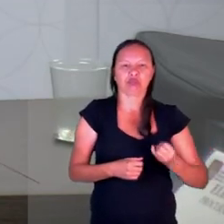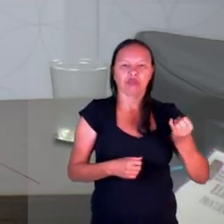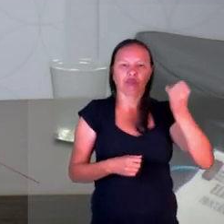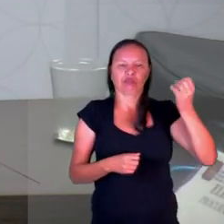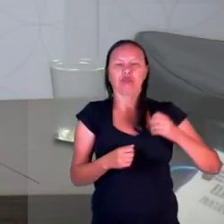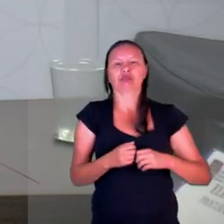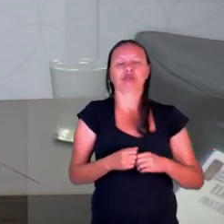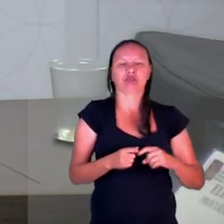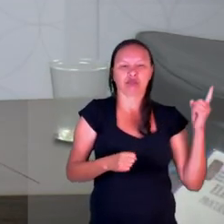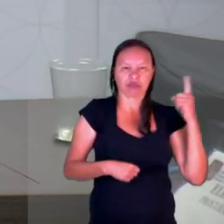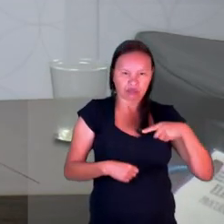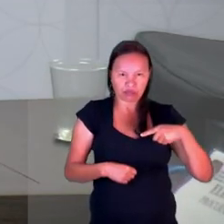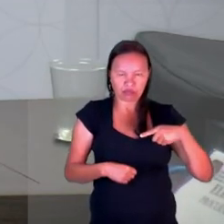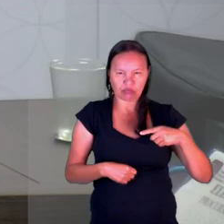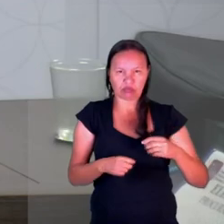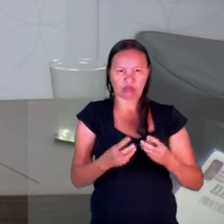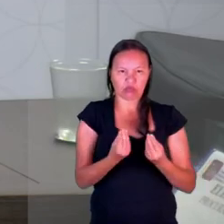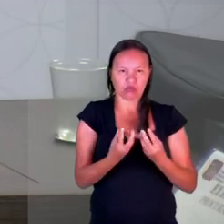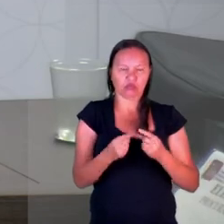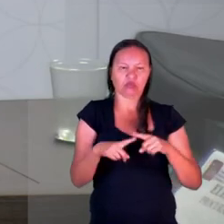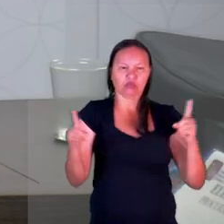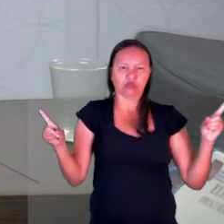é imenso